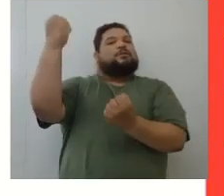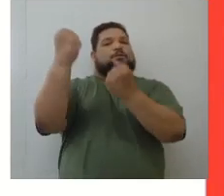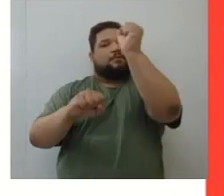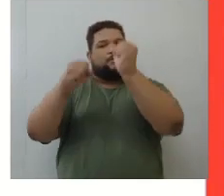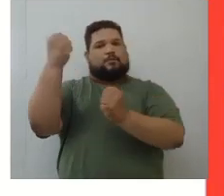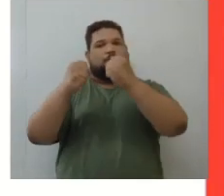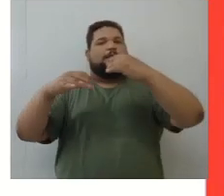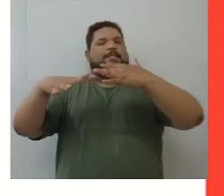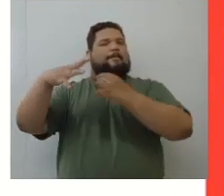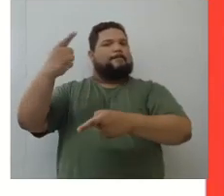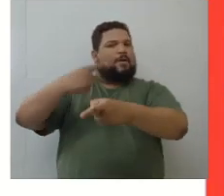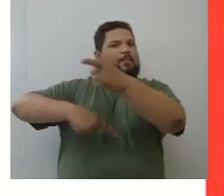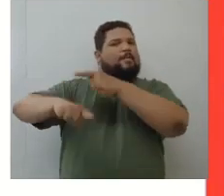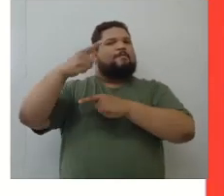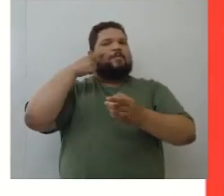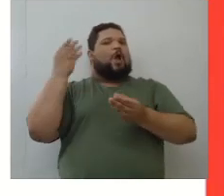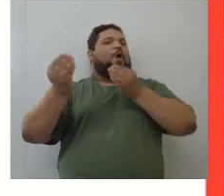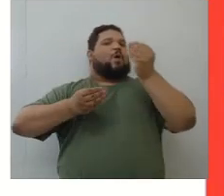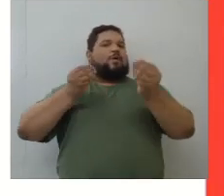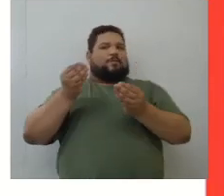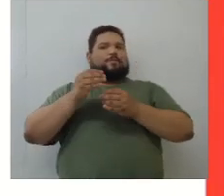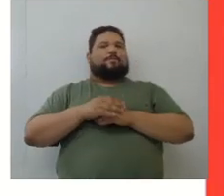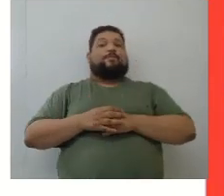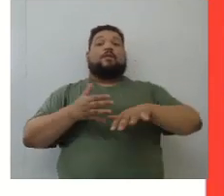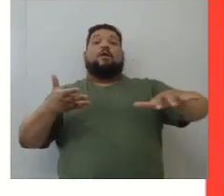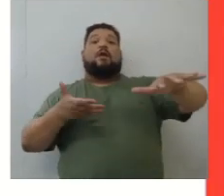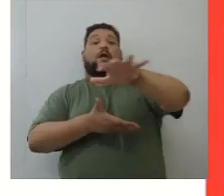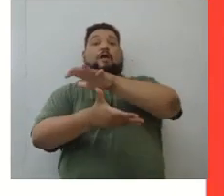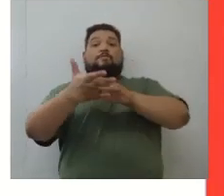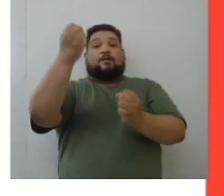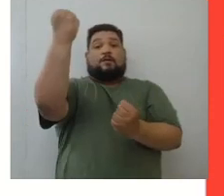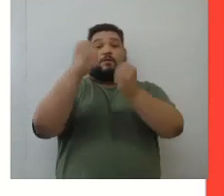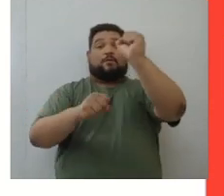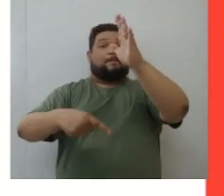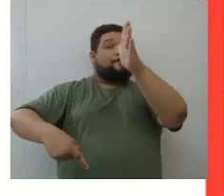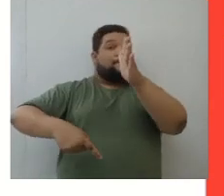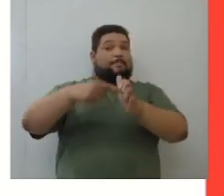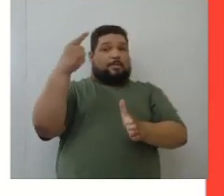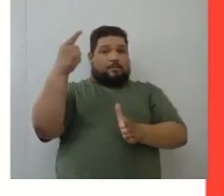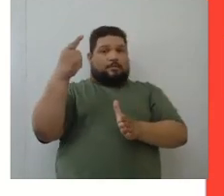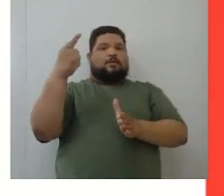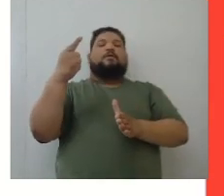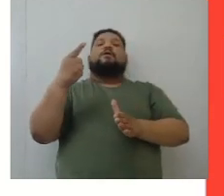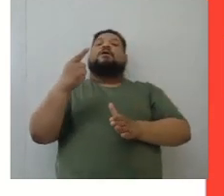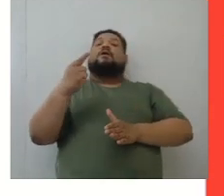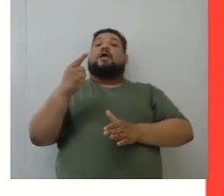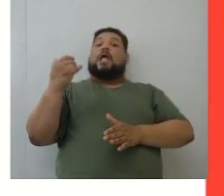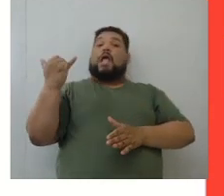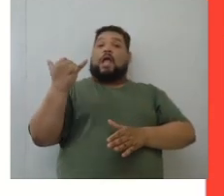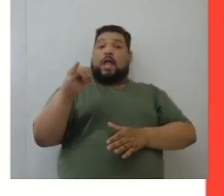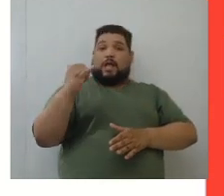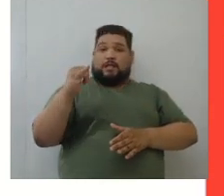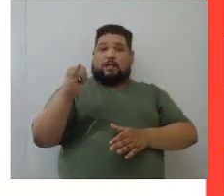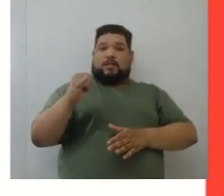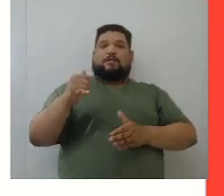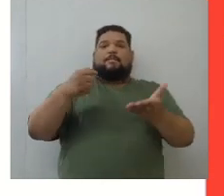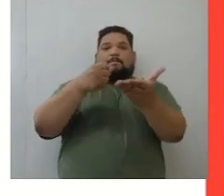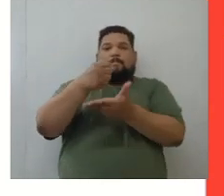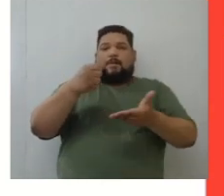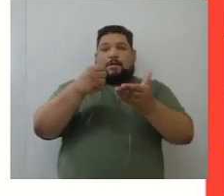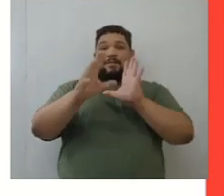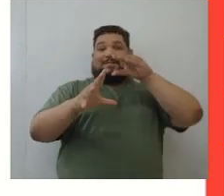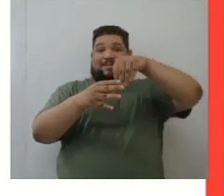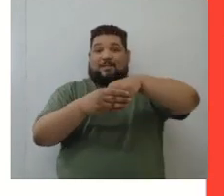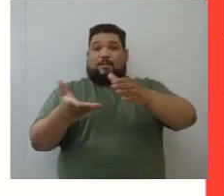urbanização da seguinte forma. Na primeira revolução industrial, a fonte de energia básica que era utilizada no processo